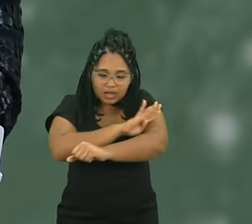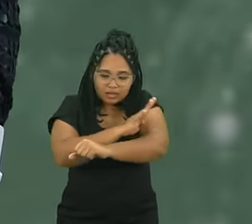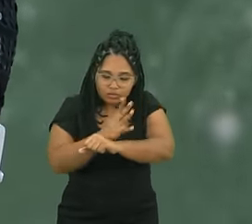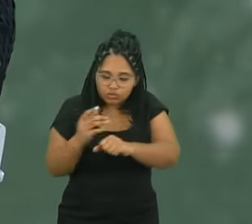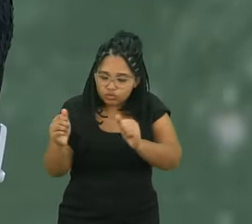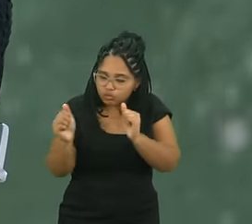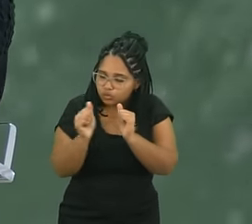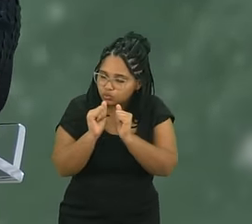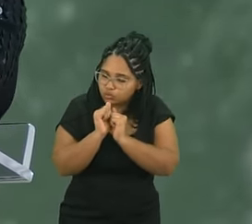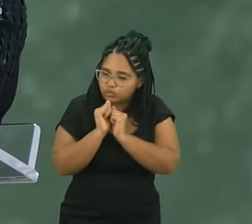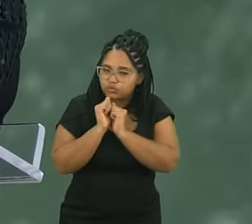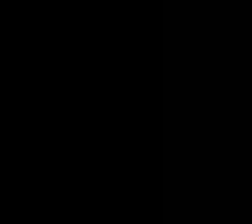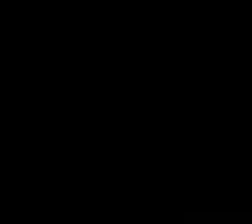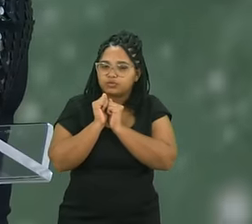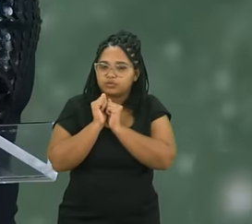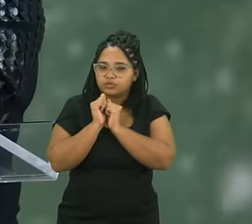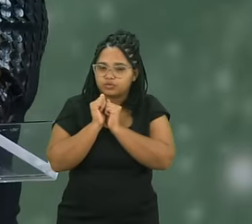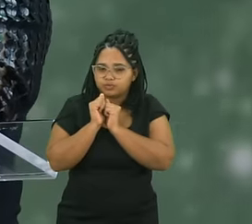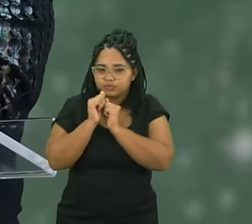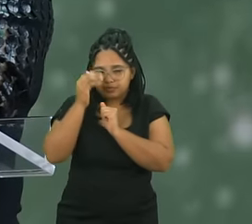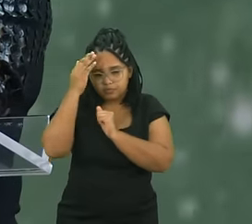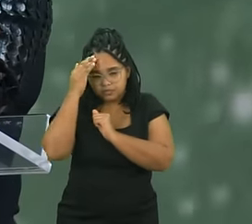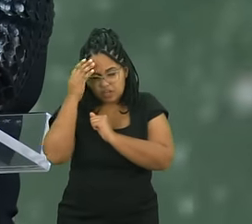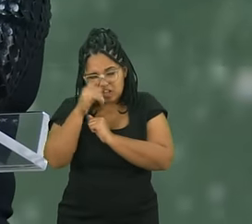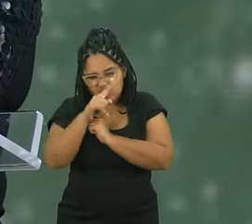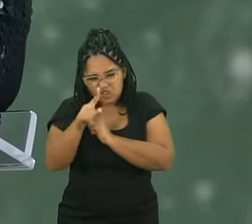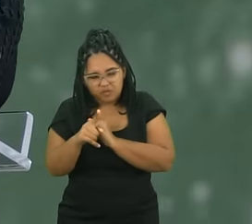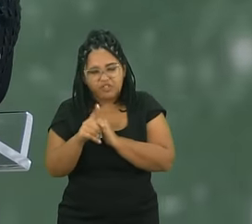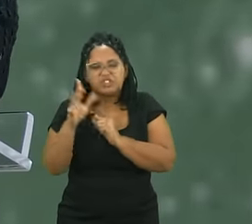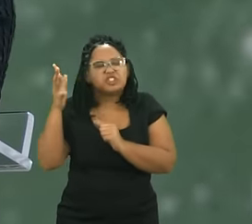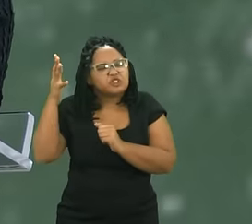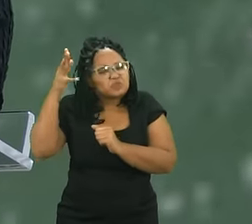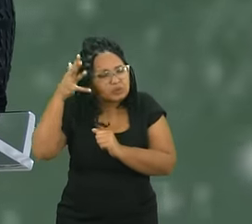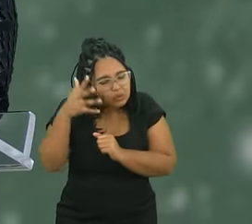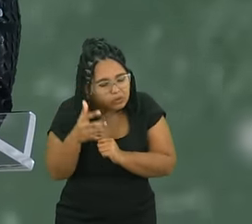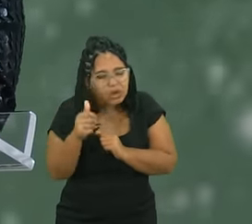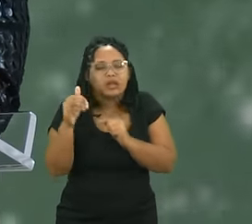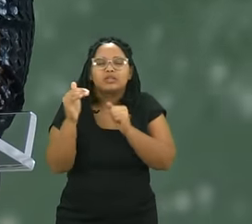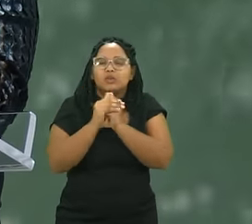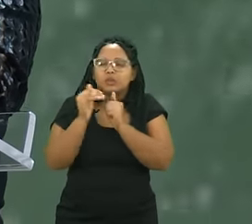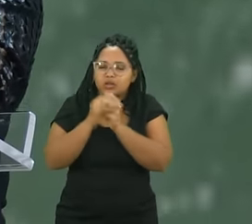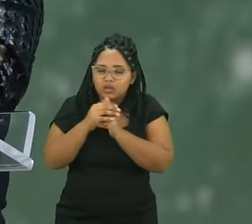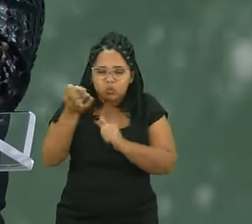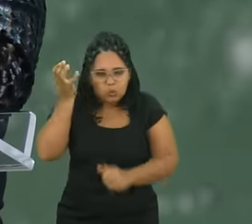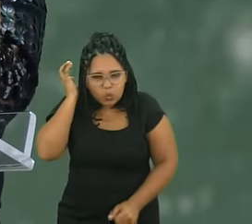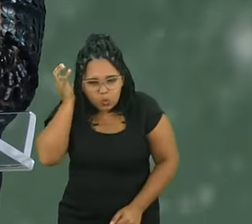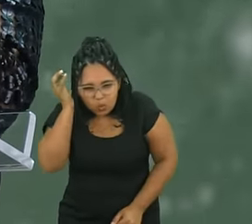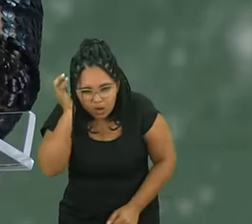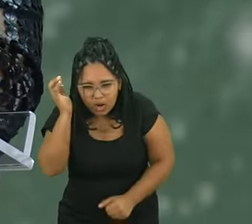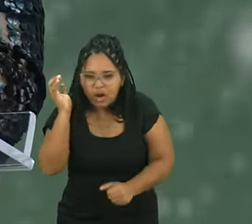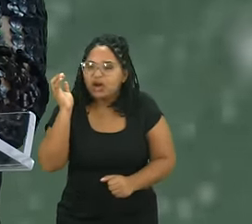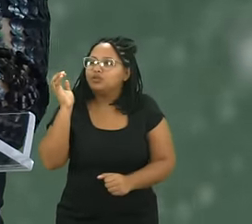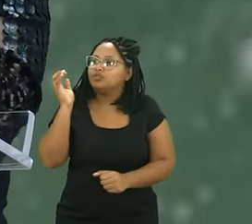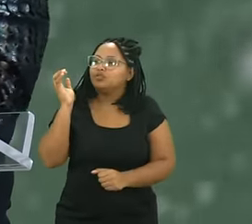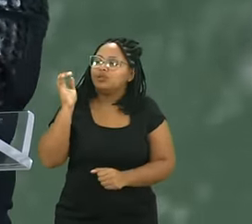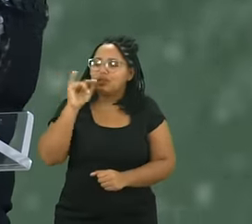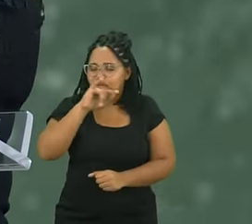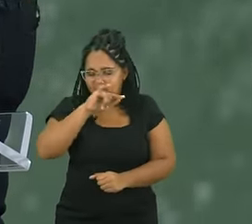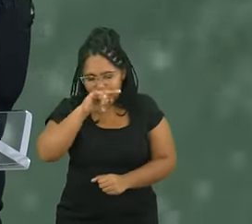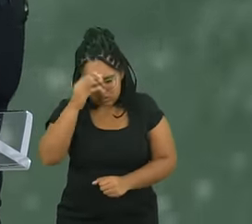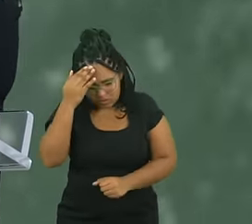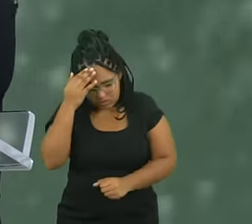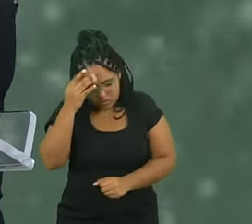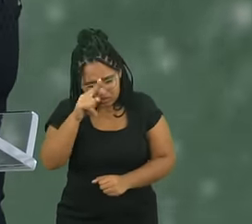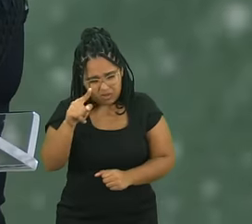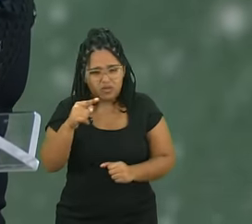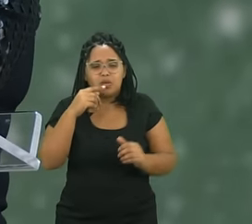batalha comigo. Eu sei que vocês estavam de madrugada orando. Eu sei que vocês estavam orando no rádio com a gente. Eu sei que vocês estavam fazendo campanha,